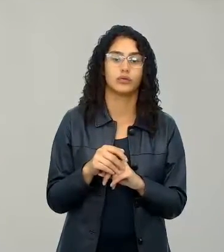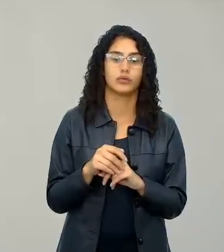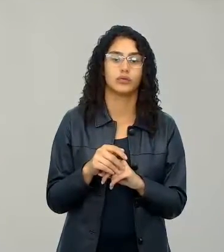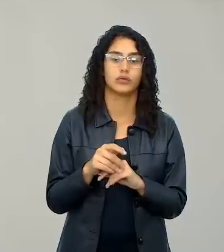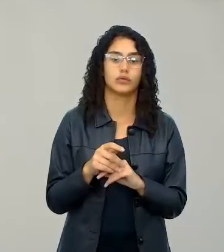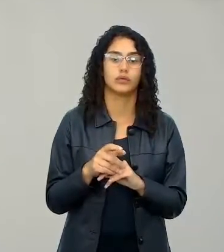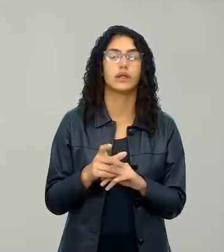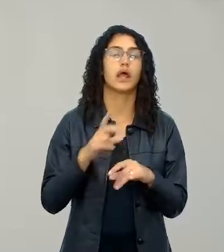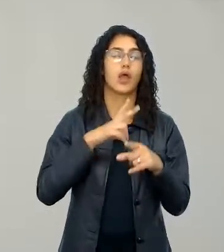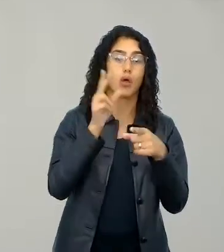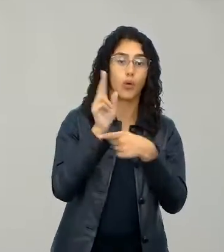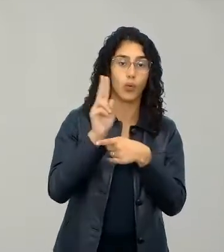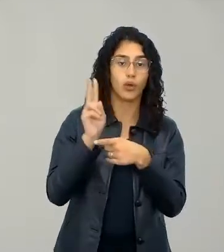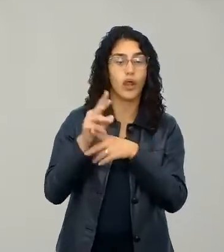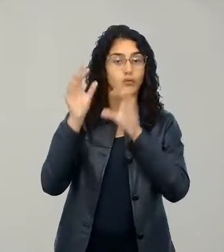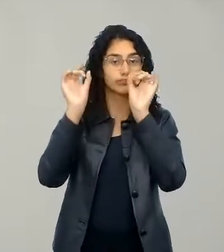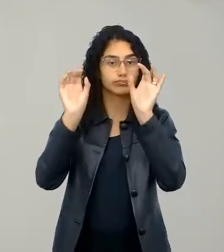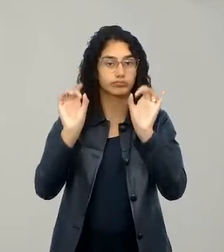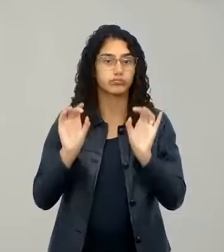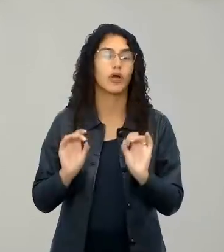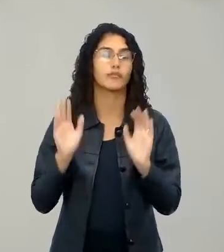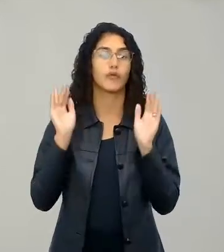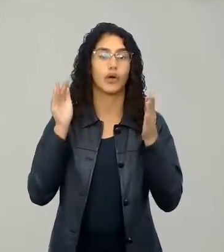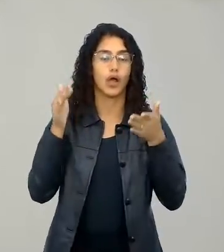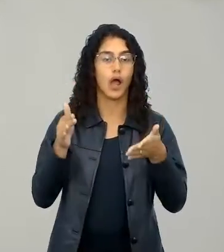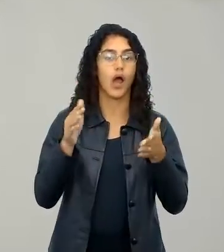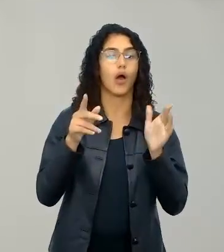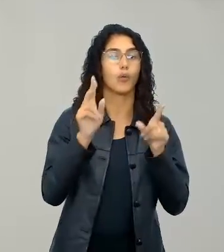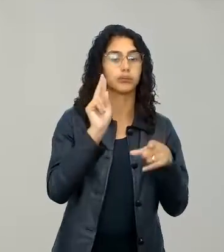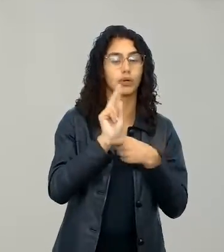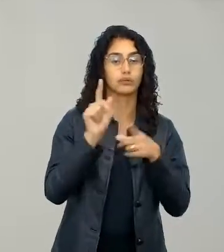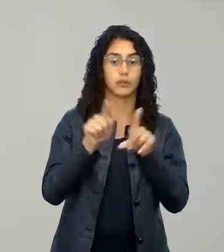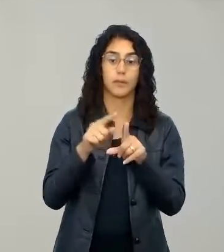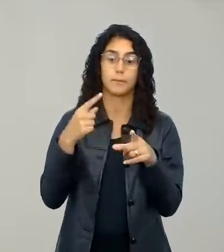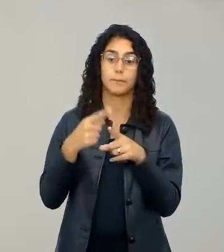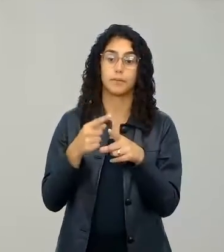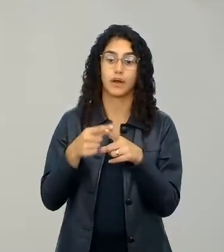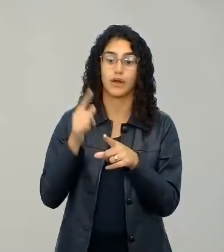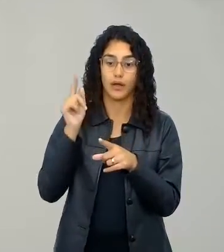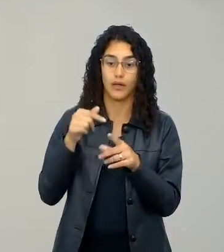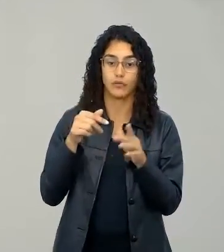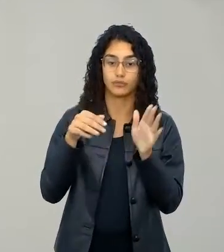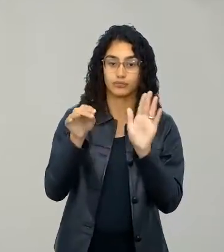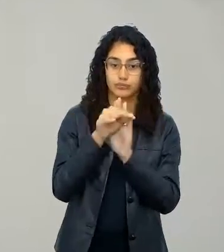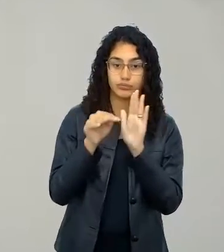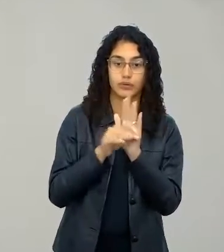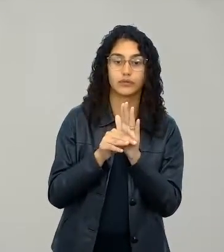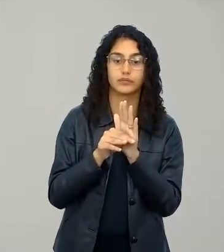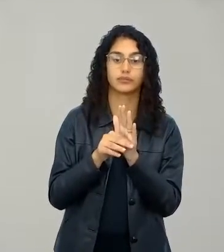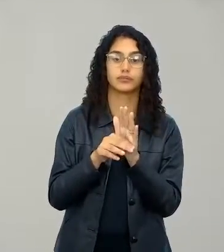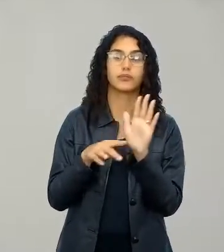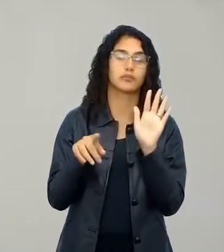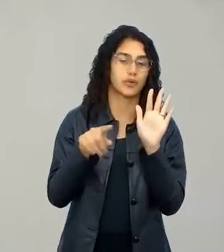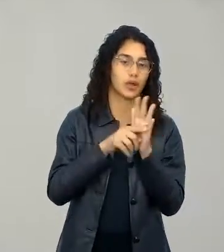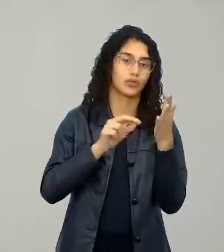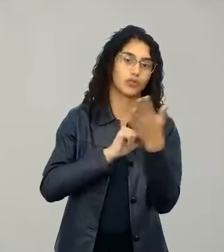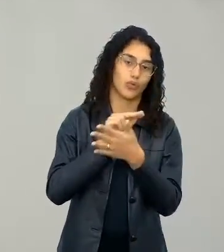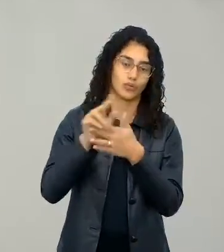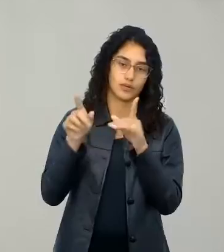requer um cuidado especial, um tratamento especial, porque assim, ele é um contaminante muito além dos outros,